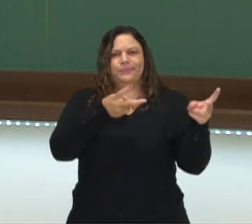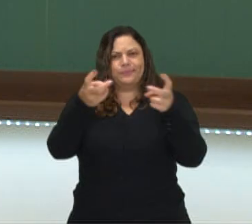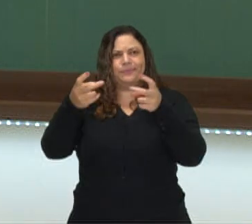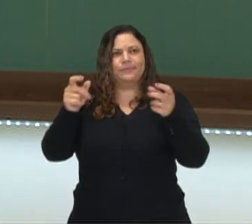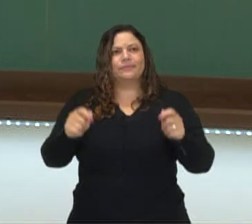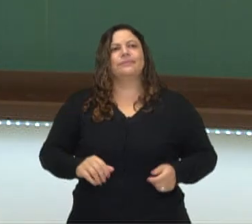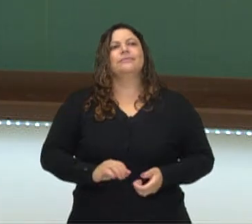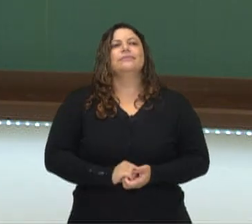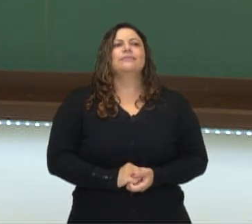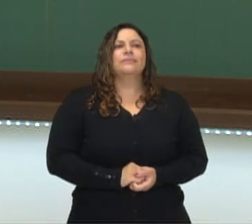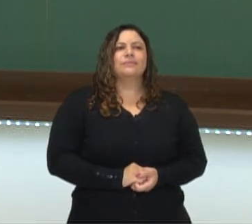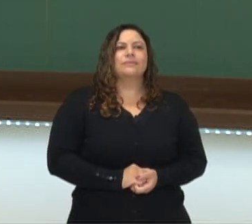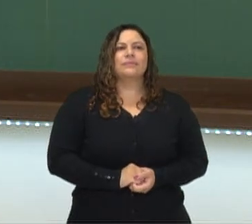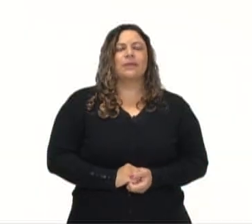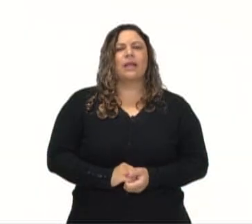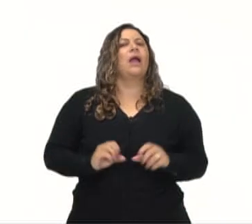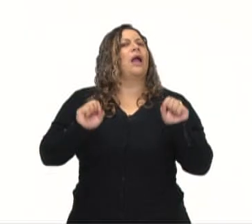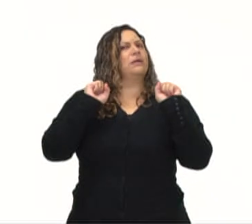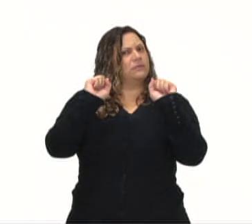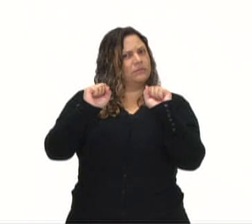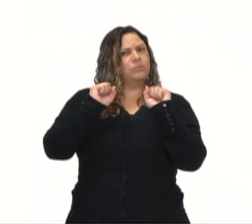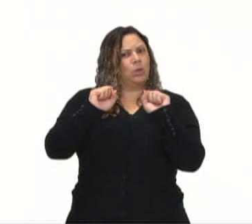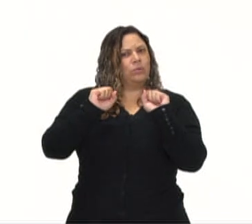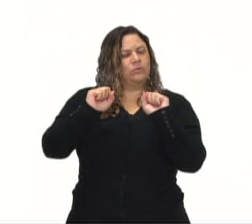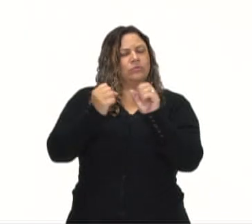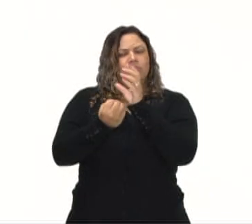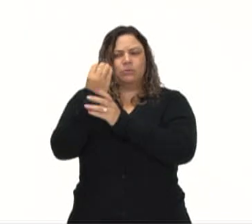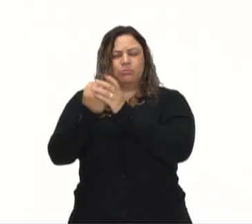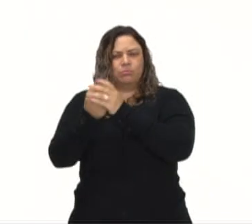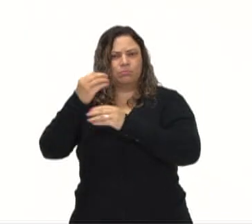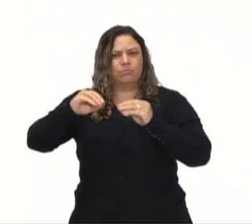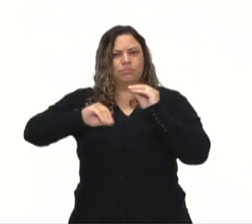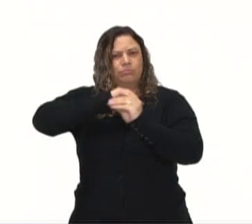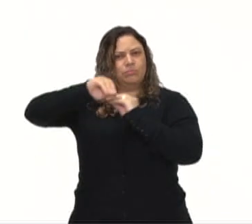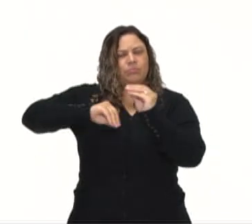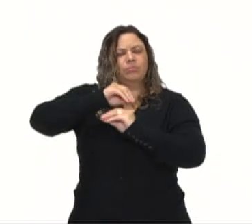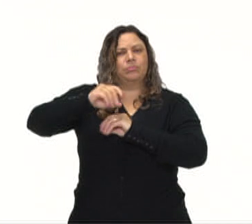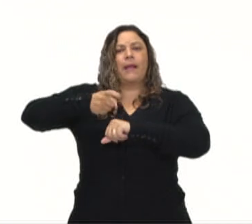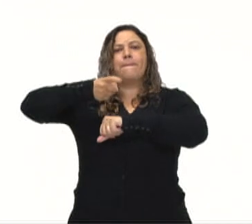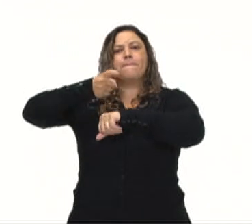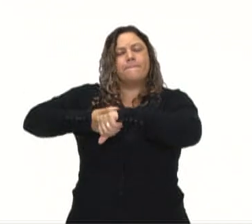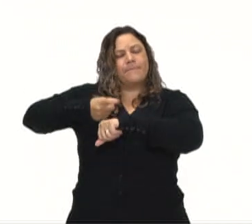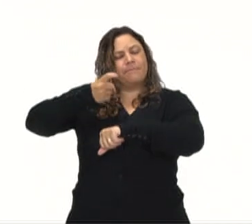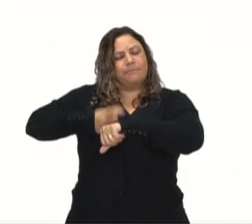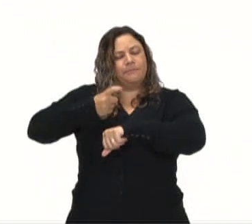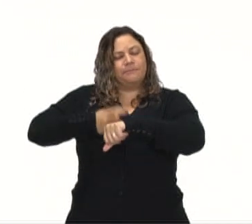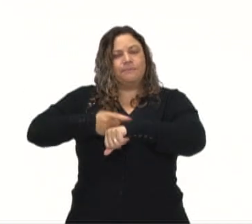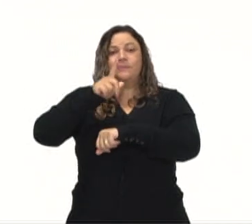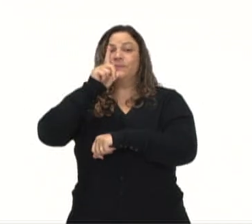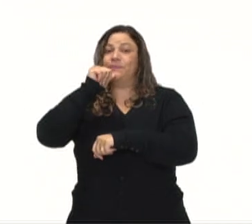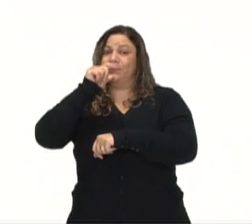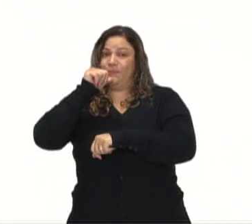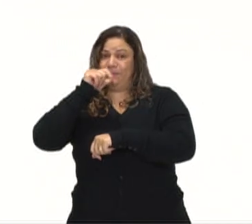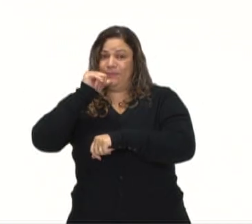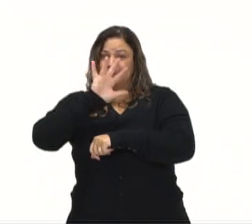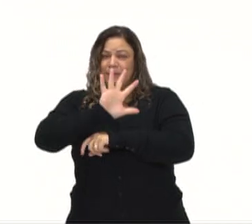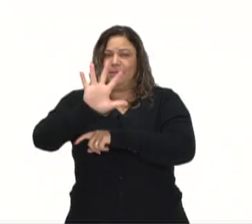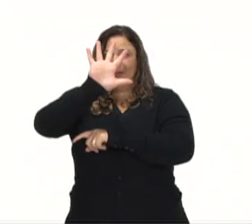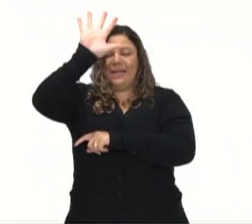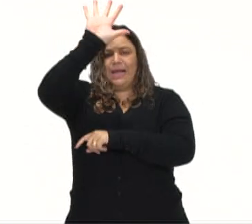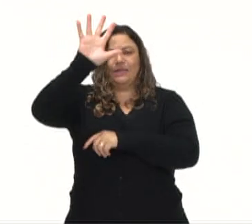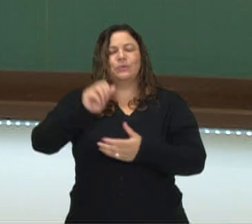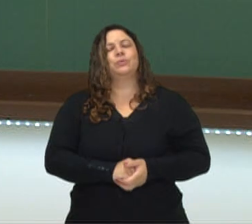quadrinho 3 e no quadrinho 4, nós temos exemplos de misturas. Várias substâncias se incorporaram aí,